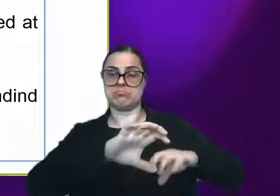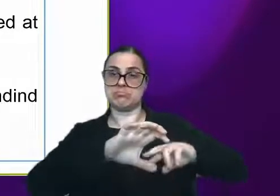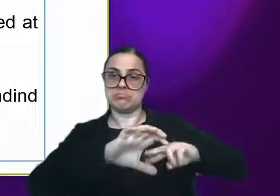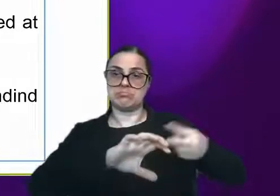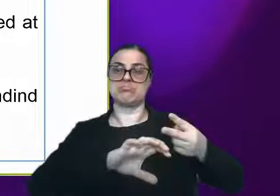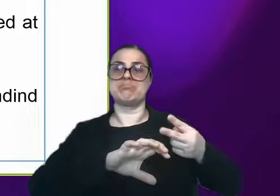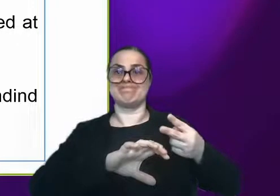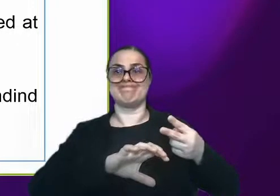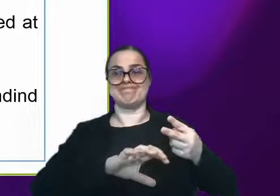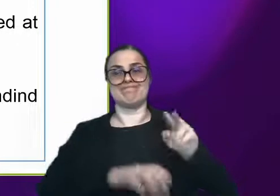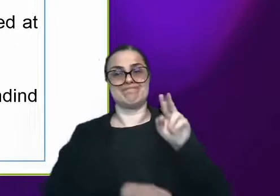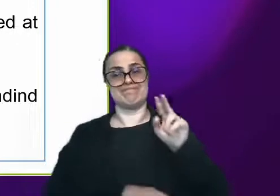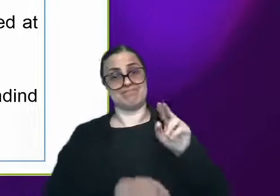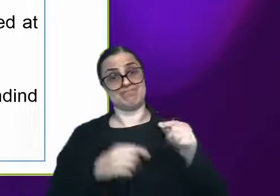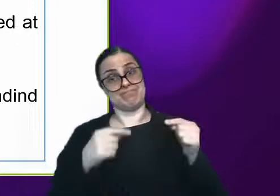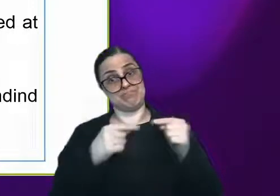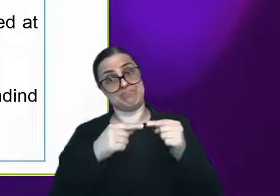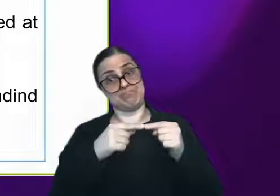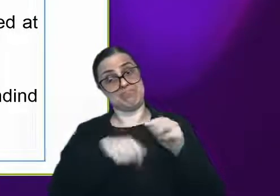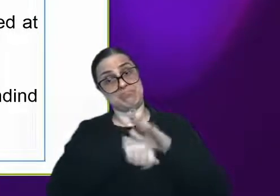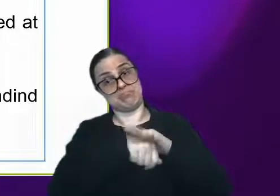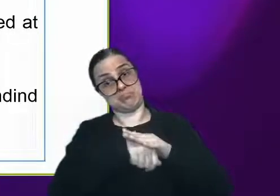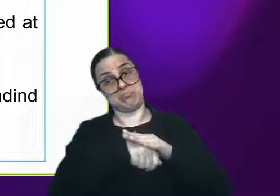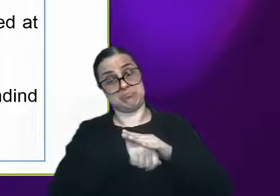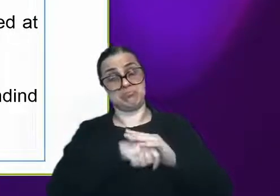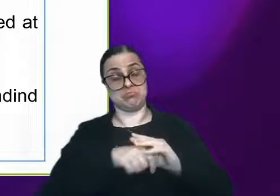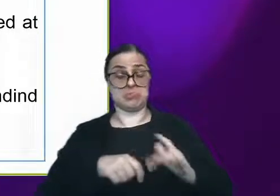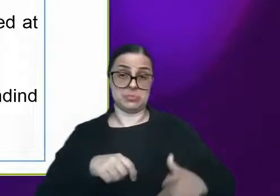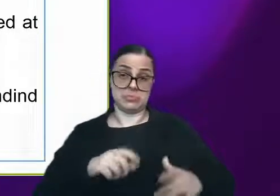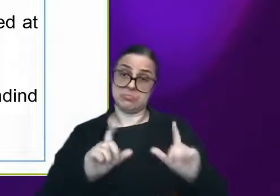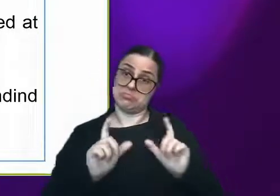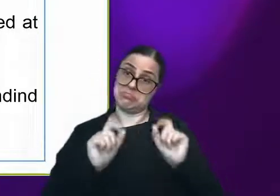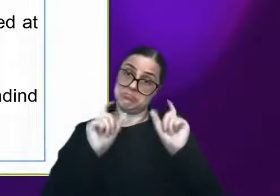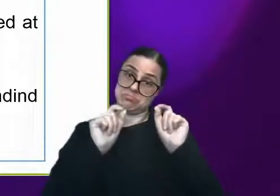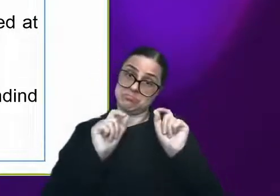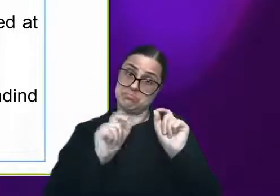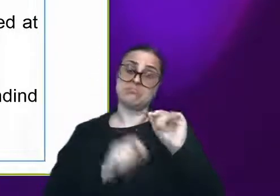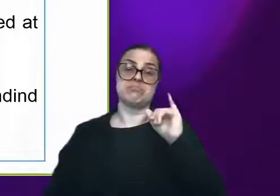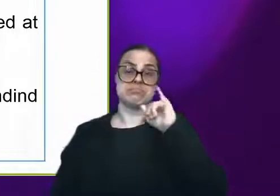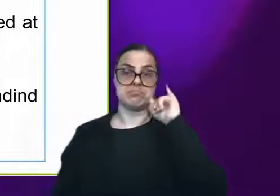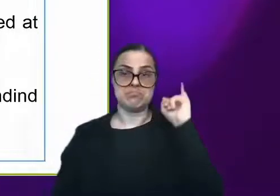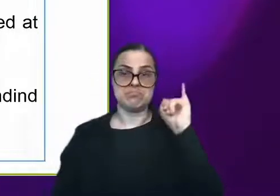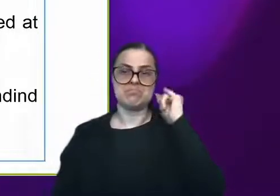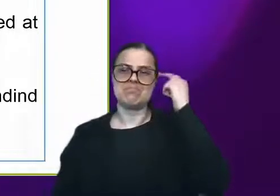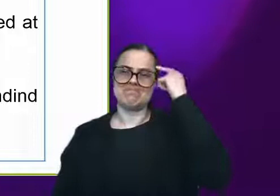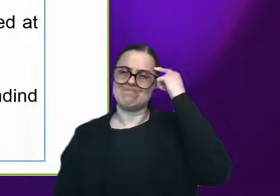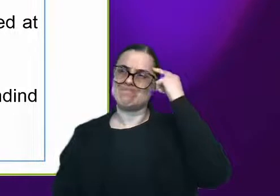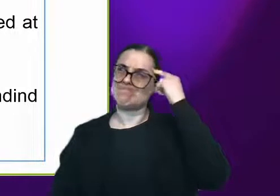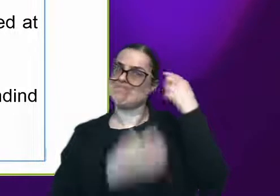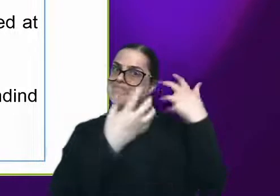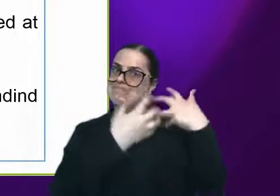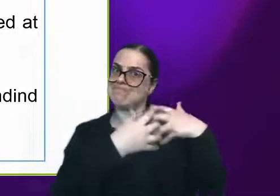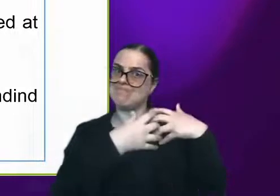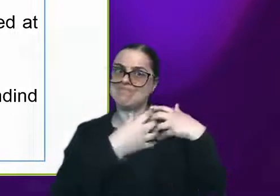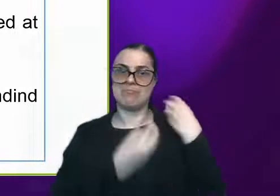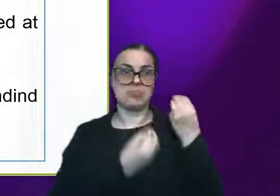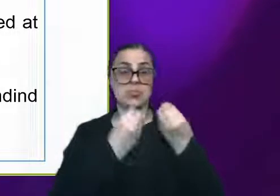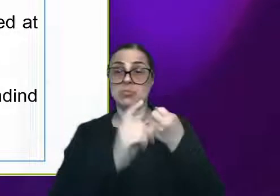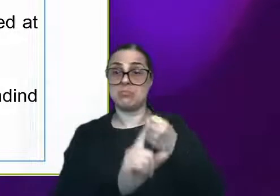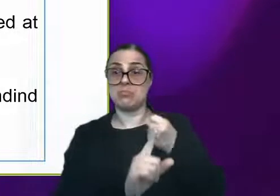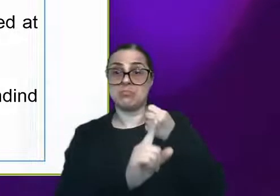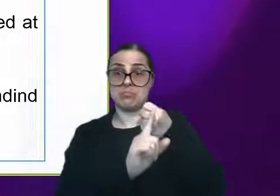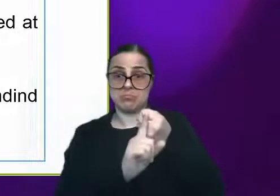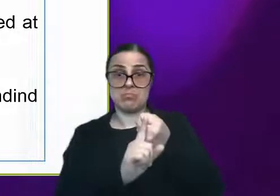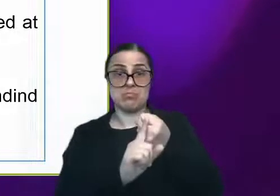de transplante por hepatocarcinoma, e podemos mostrar também que vamos a considerar um